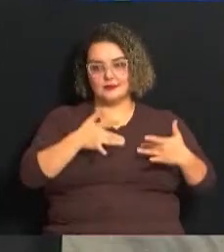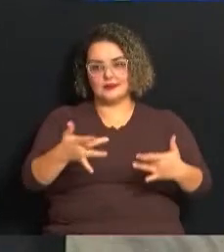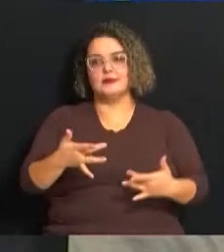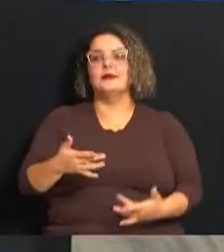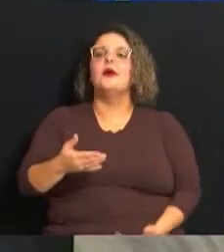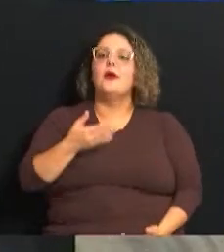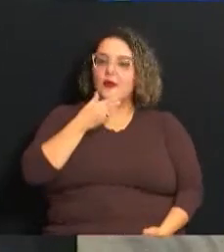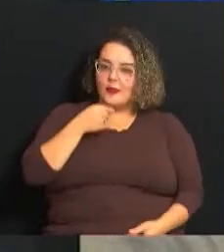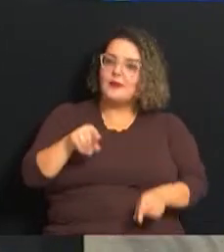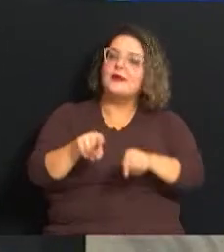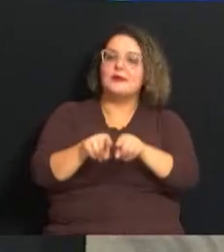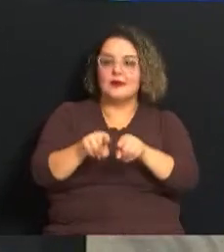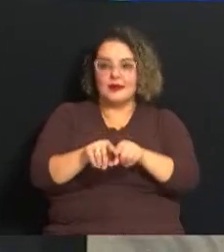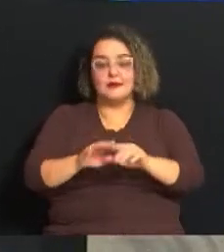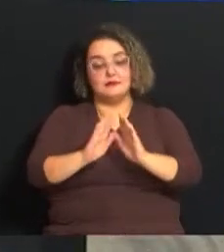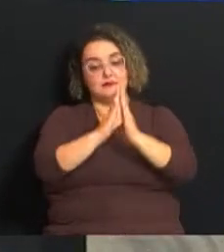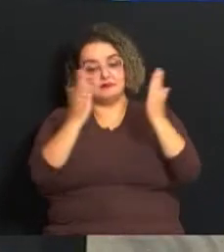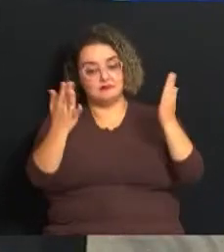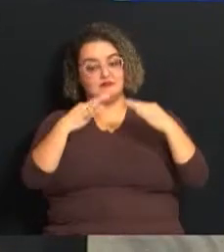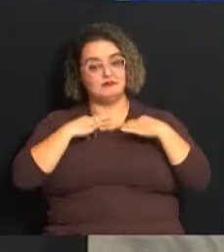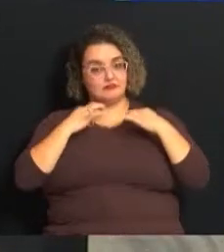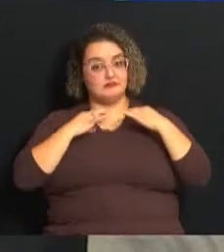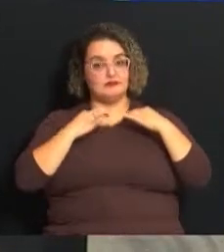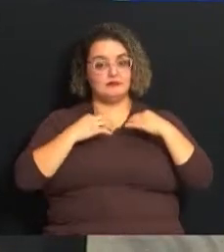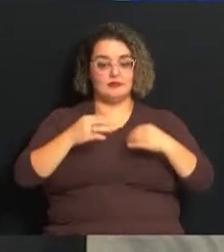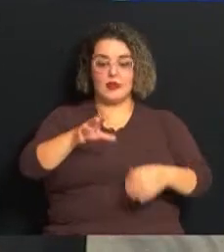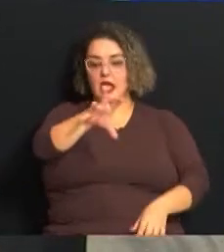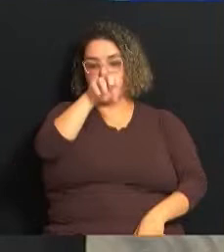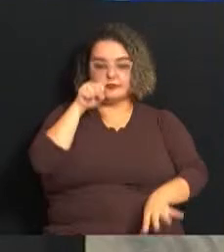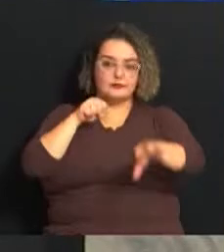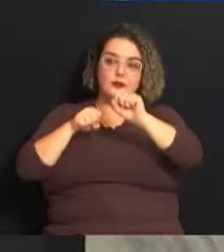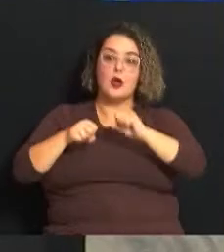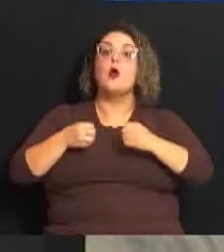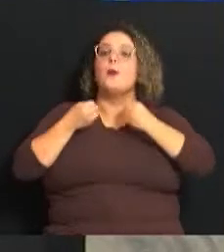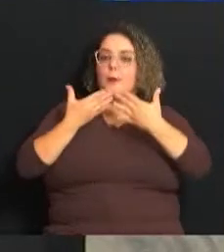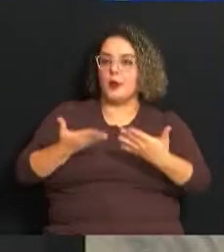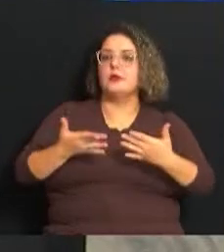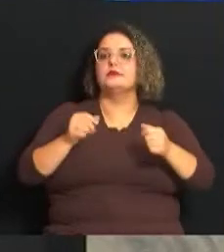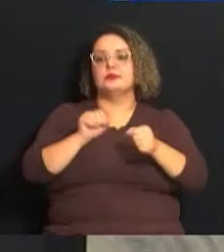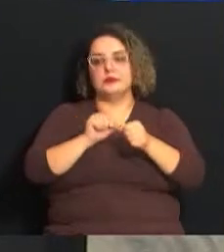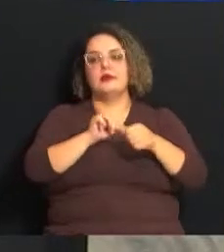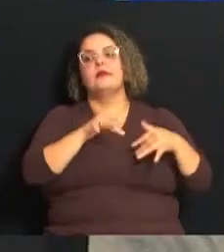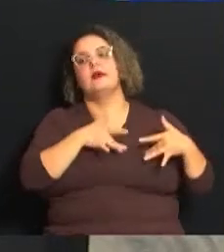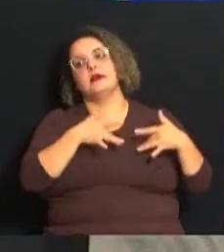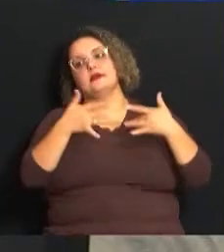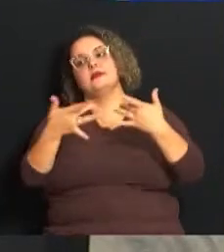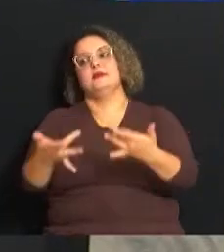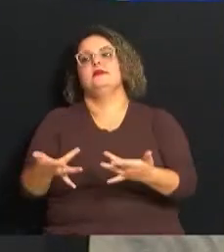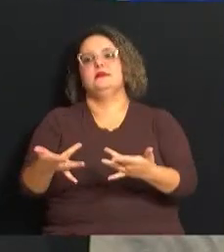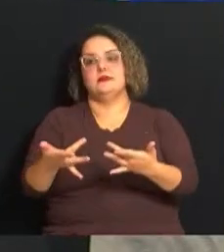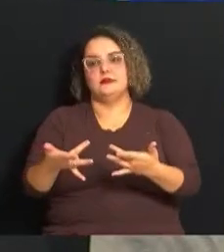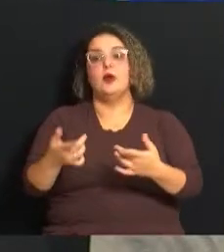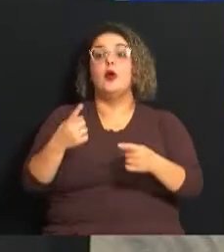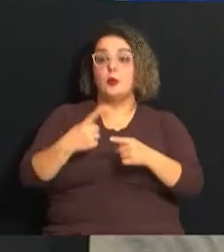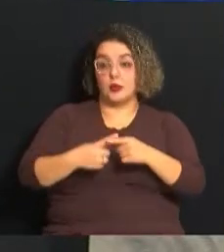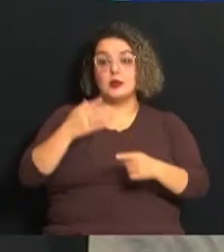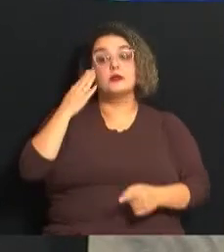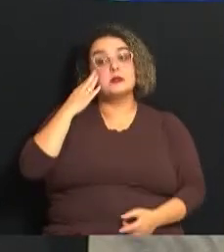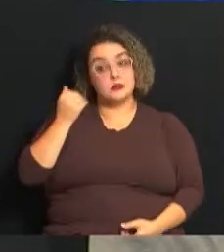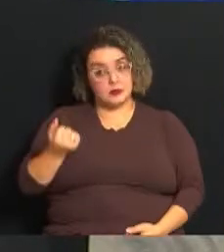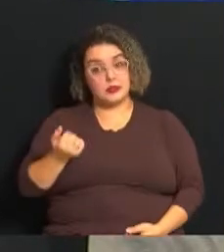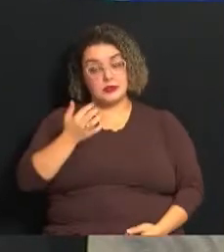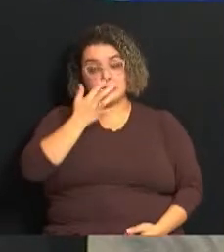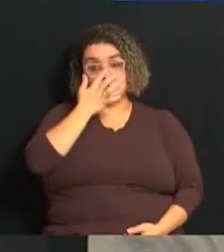pouquinho, Dá uma olhada no armário, ver o que não utiliza mais, está em bom estado, já faça então esta doação, porque a gente sabe, né, as pessoas que